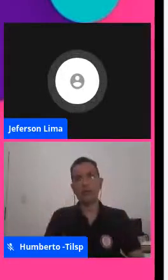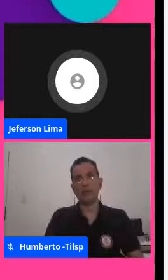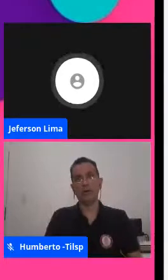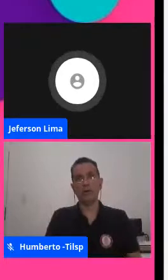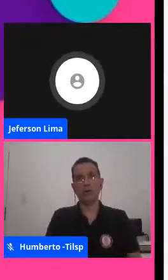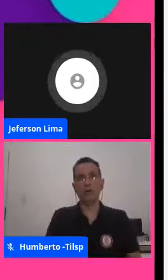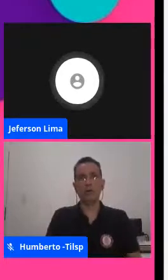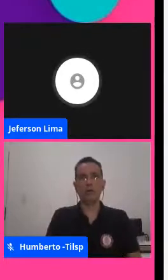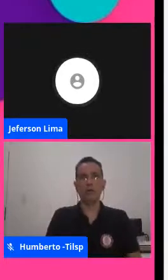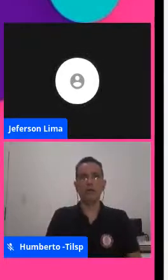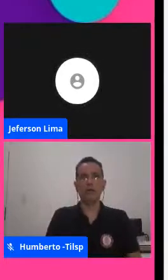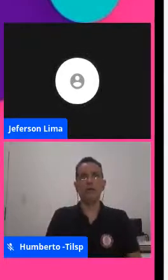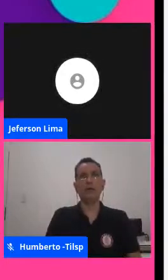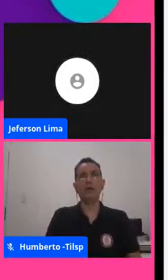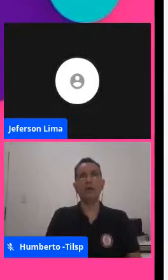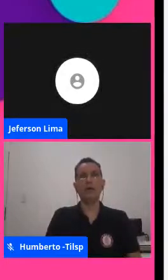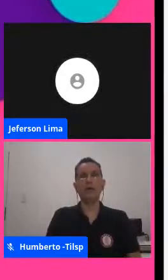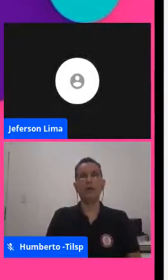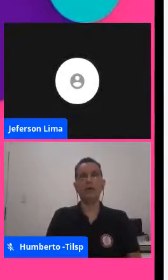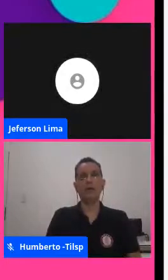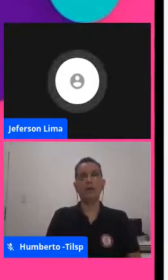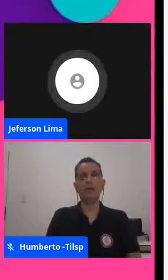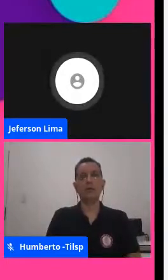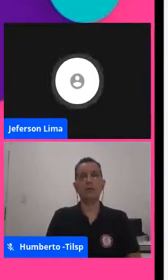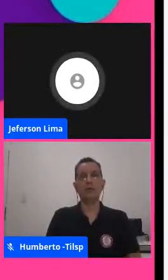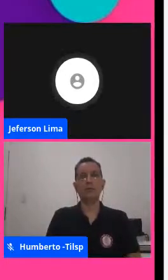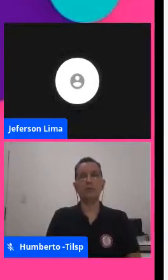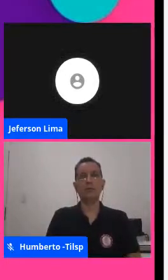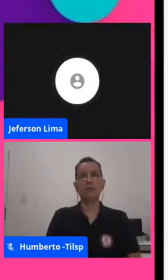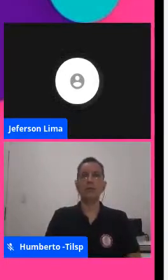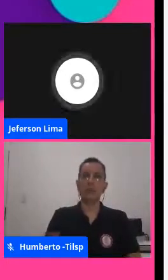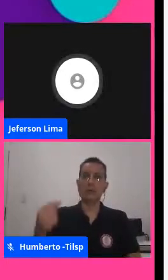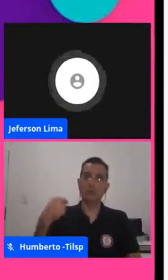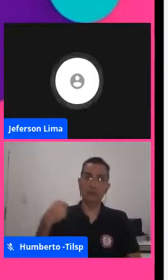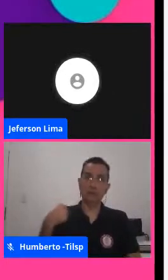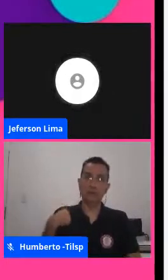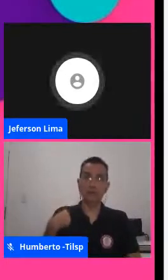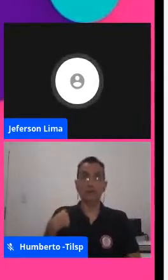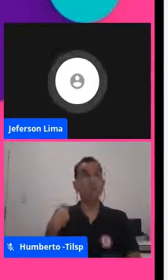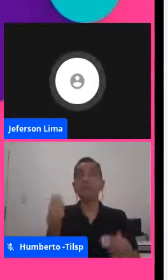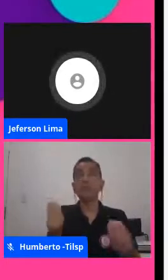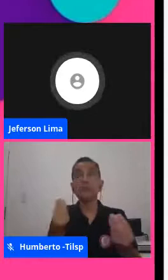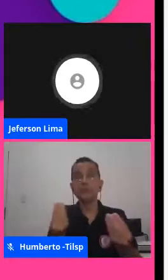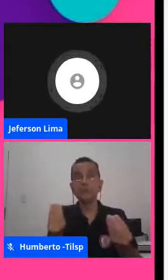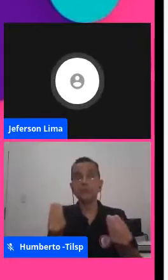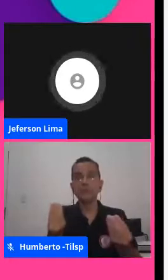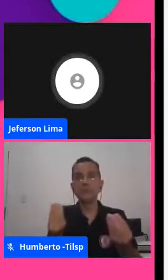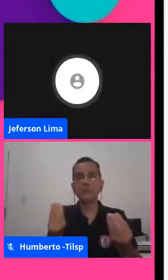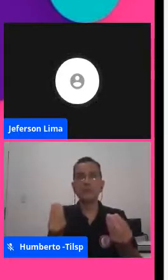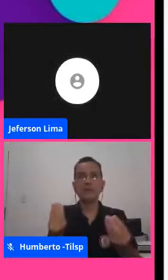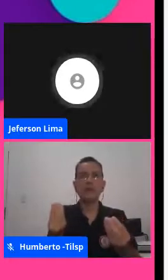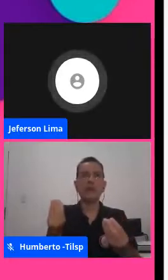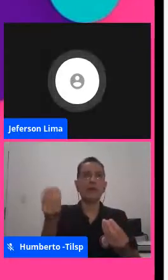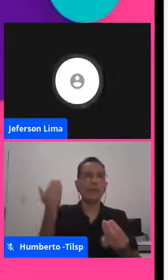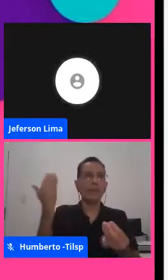está depreciado. E aí, com isso, o que aconteceu? Os planos totalmente